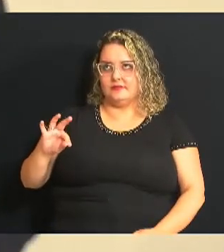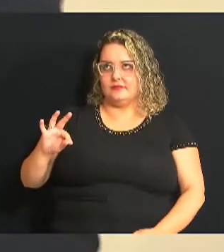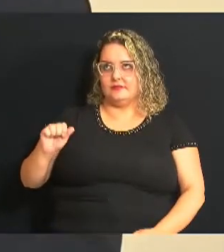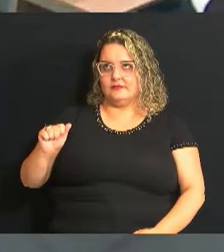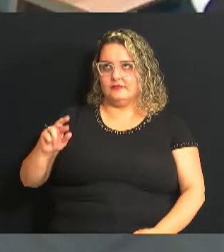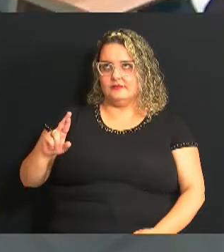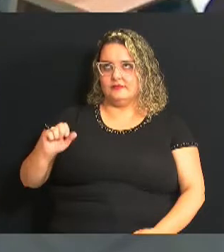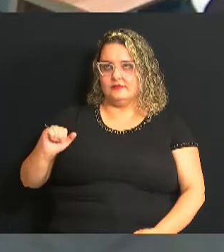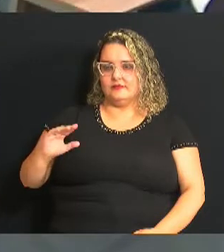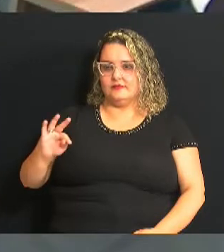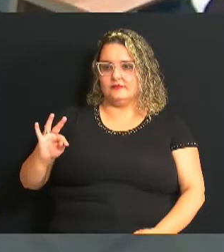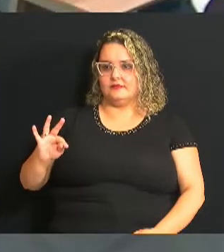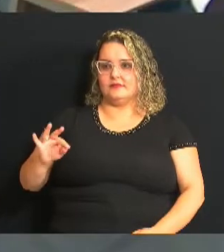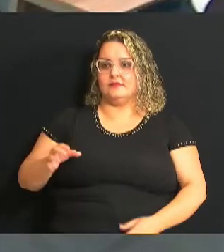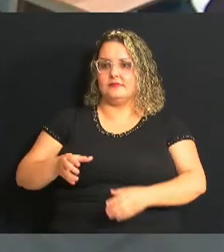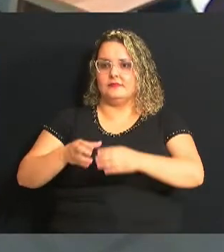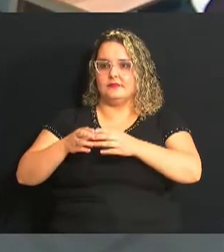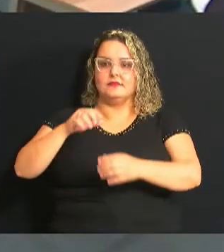Convivência.